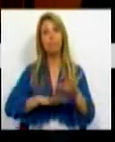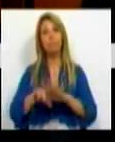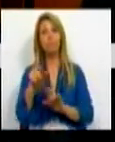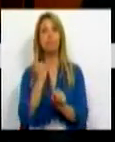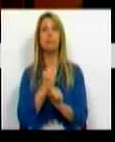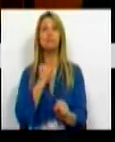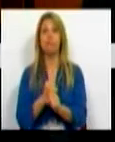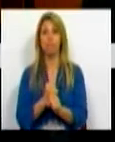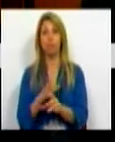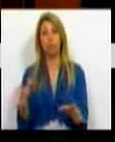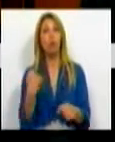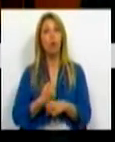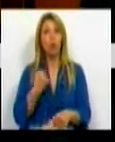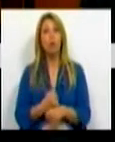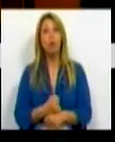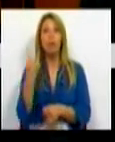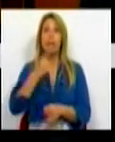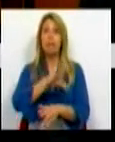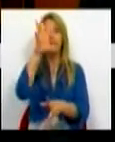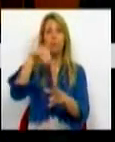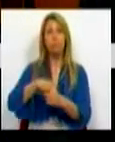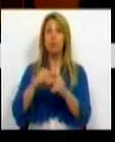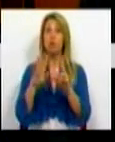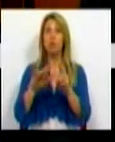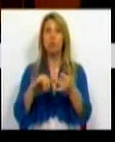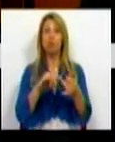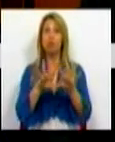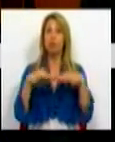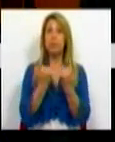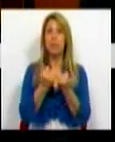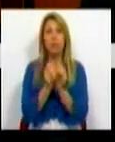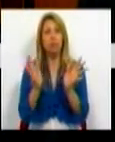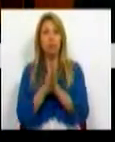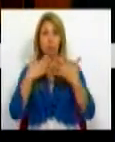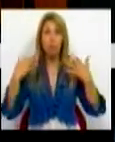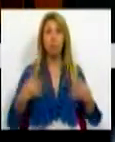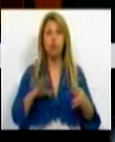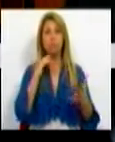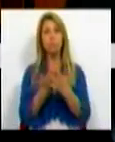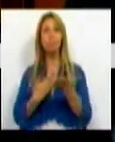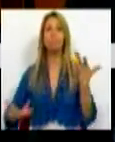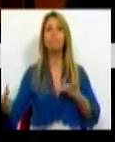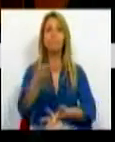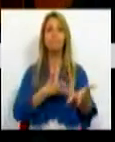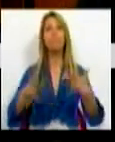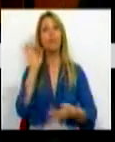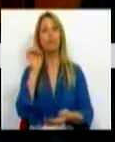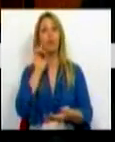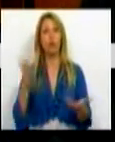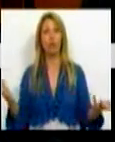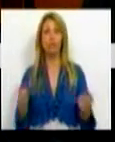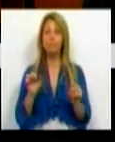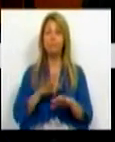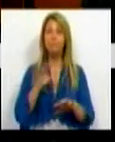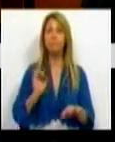trabalho, que é um trabalho que deve envolver toda a sociedade, no sentido de partilhar esses mesmos valores. E, nesse